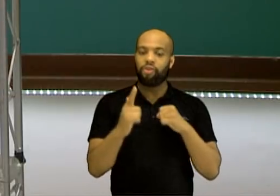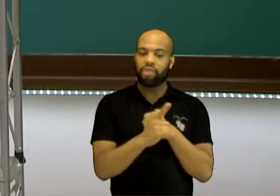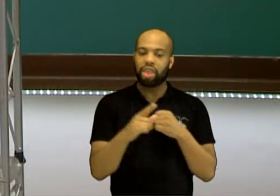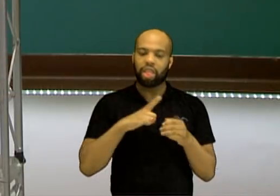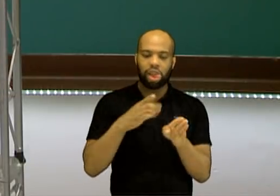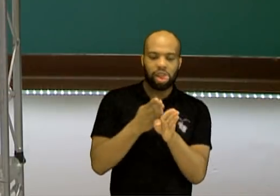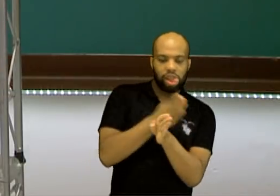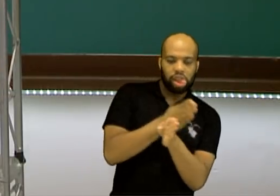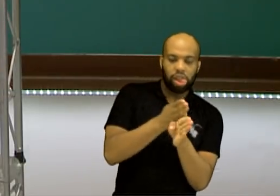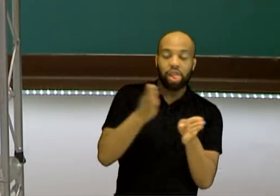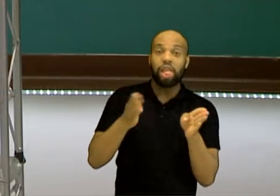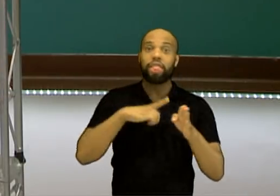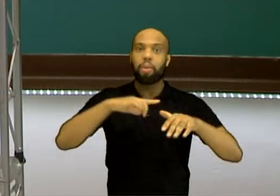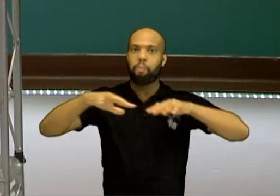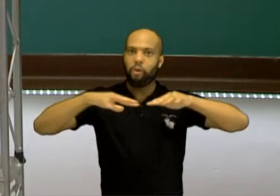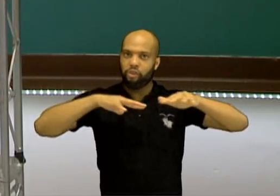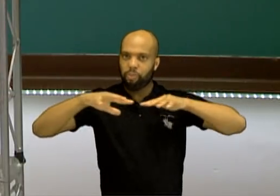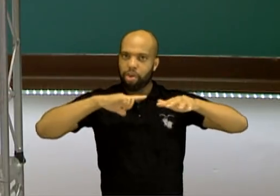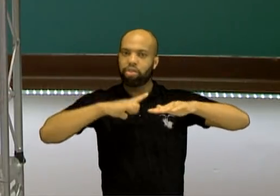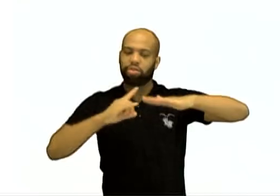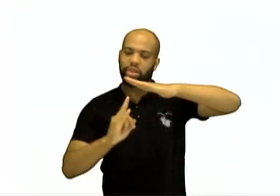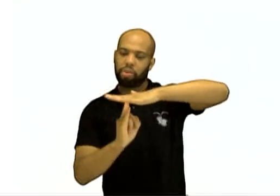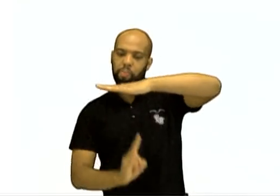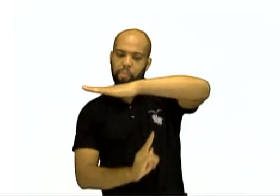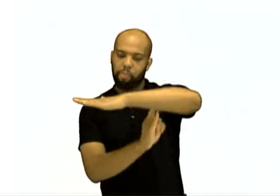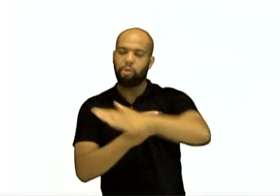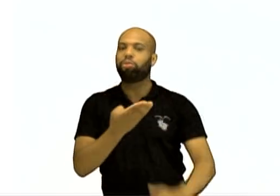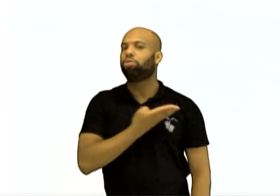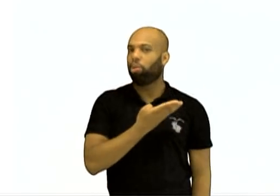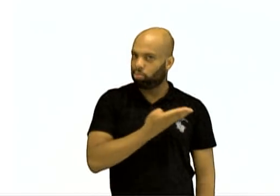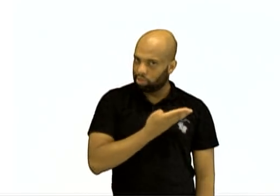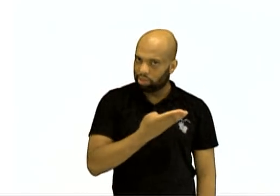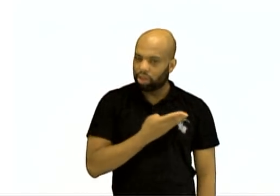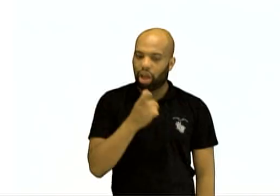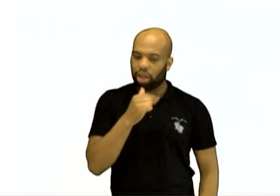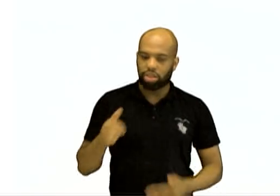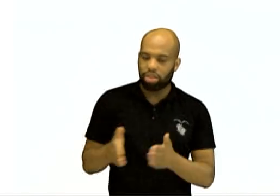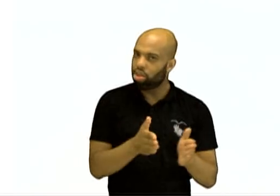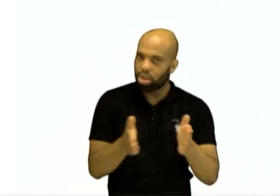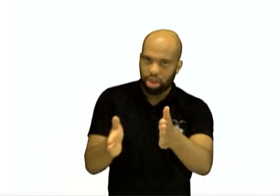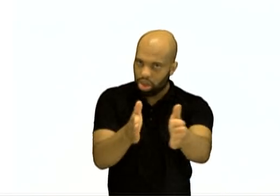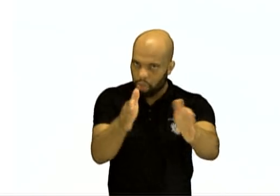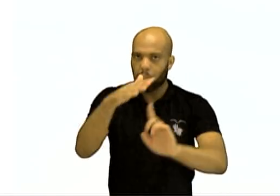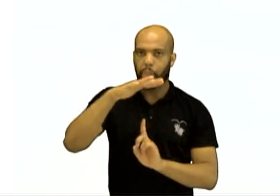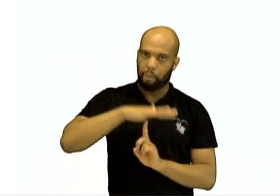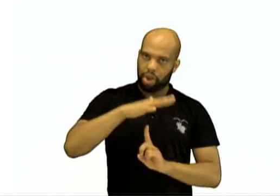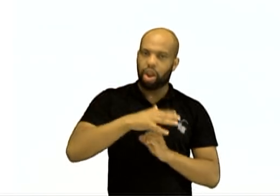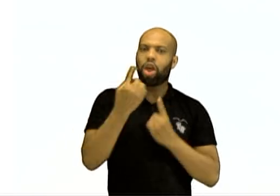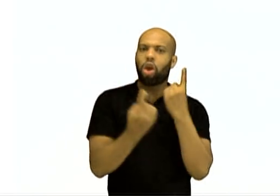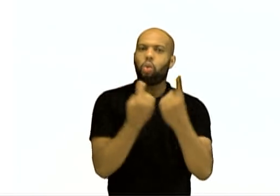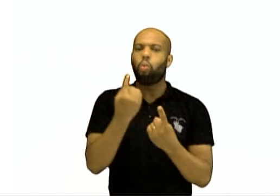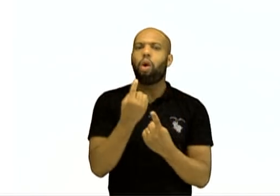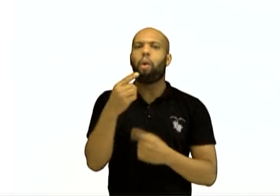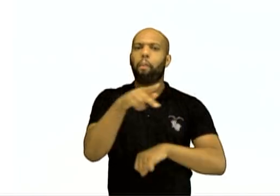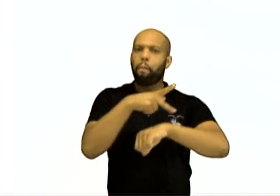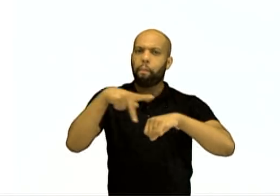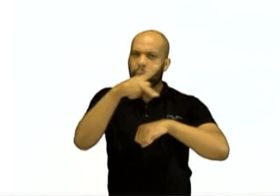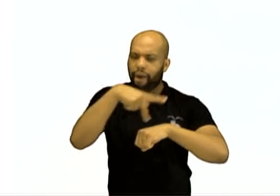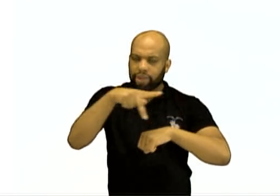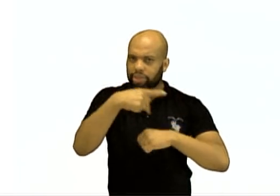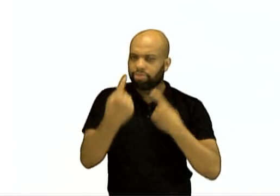fronteiras mais movimentadas do Brasil, cujo marco divisório é a Ponte da Amizade, passando sobre o rio Paraná, separa o